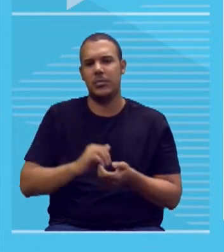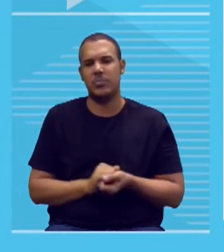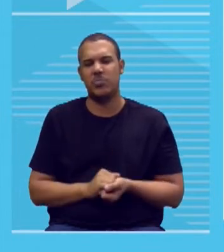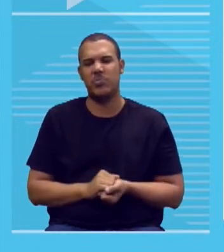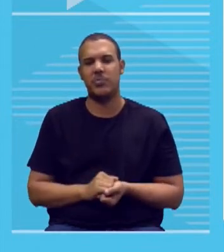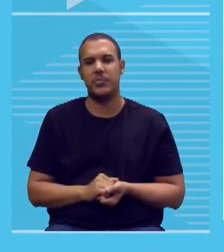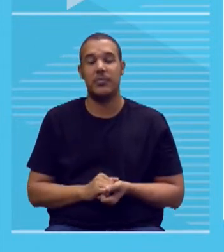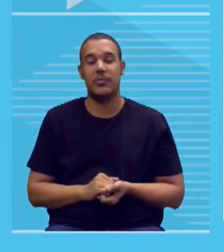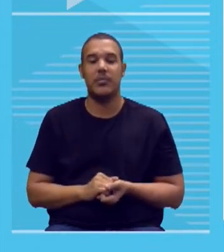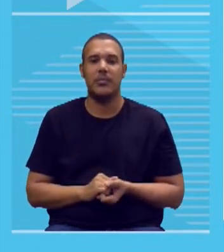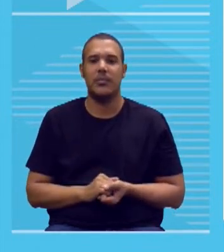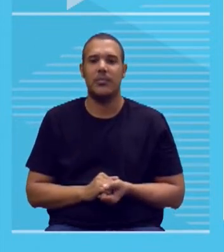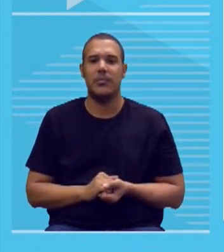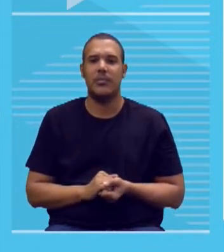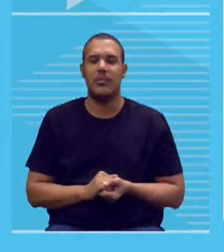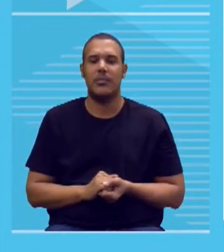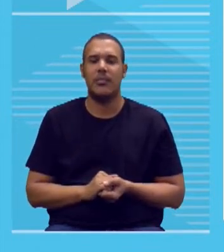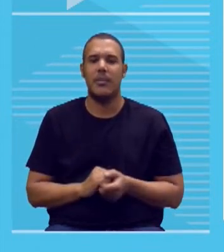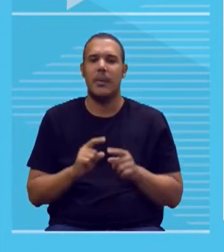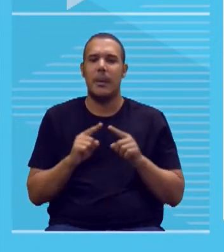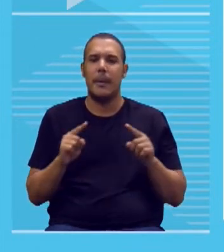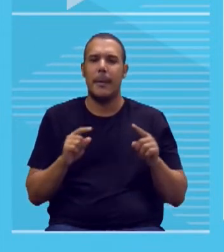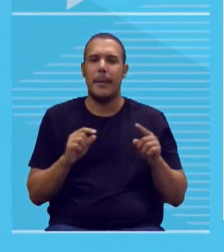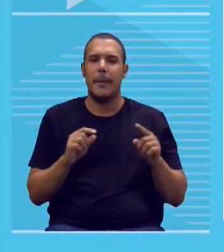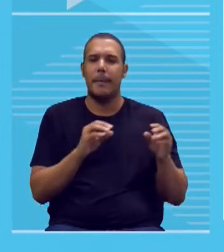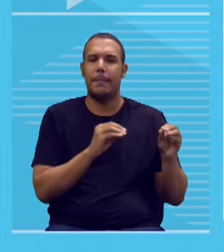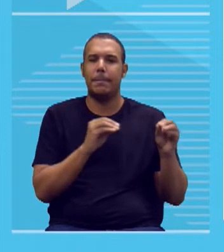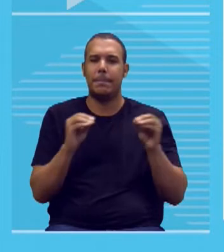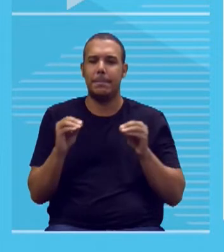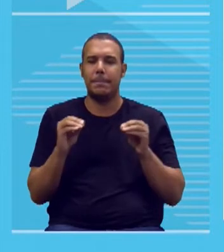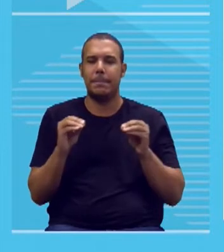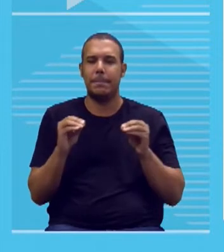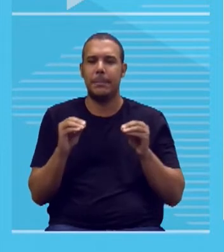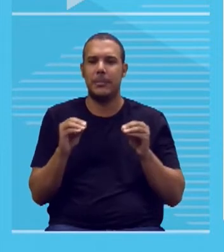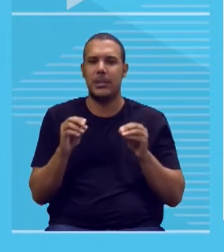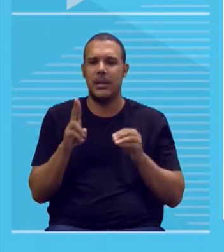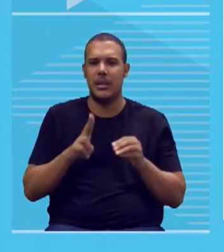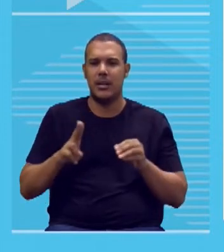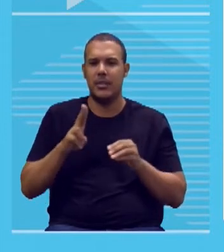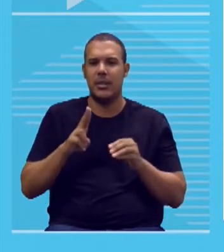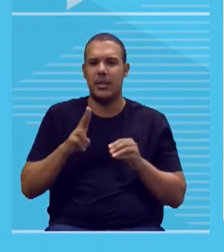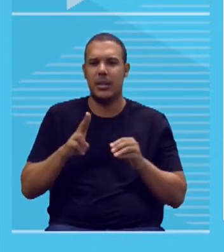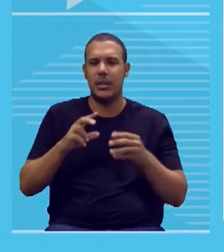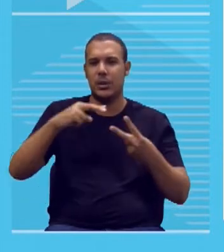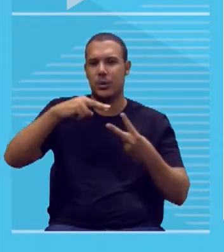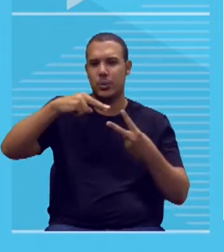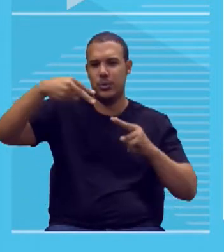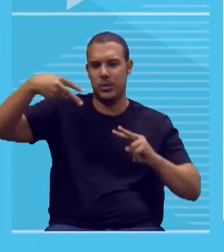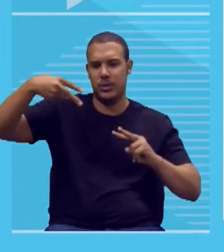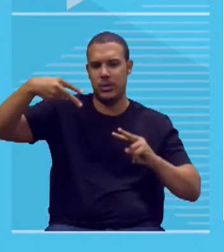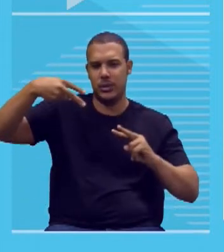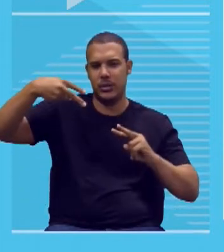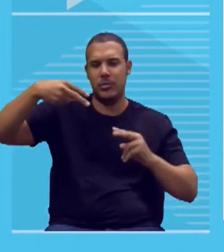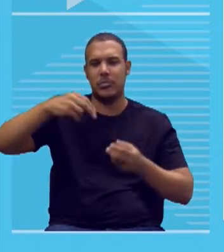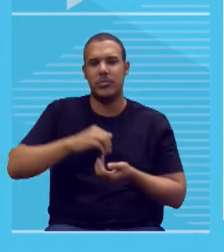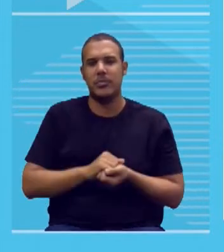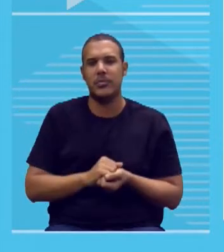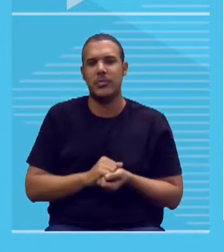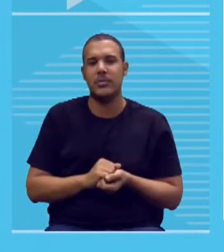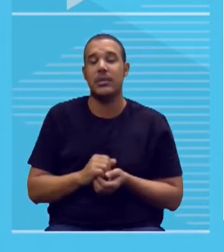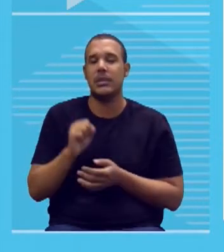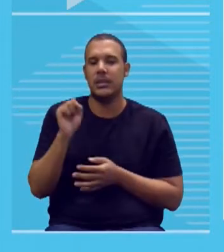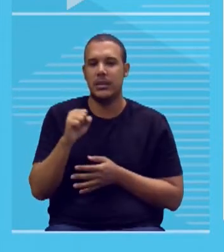não sabe que a transmissão se dá é através do material genético sim meu amigo